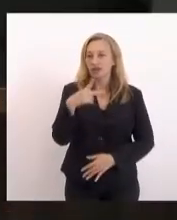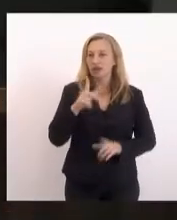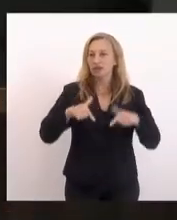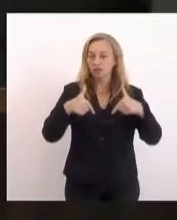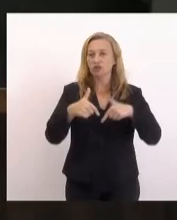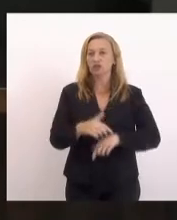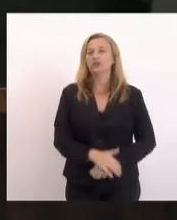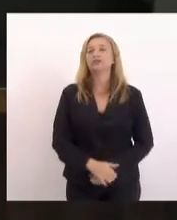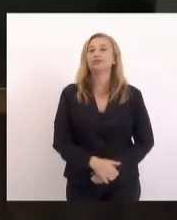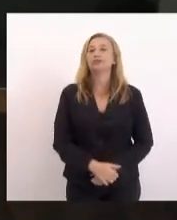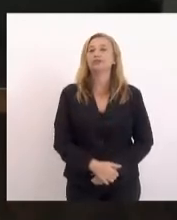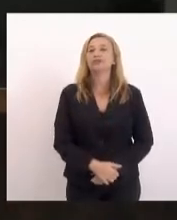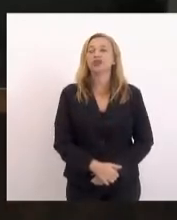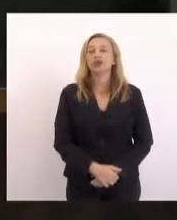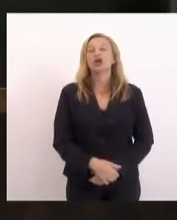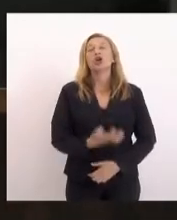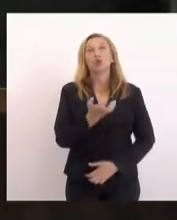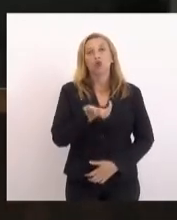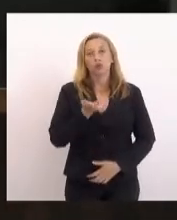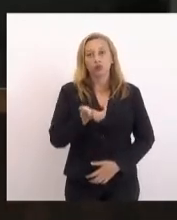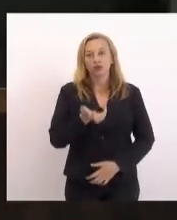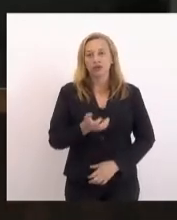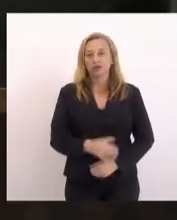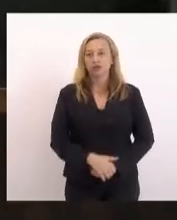ações. Eu quero